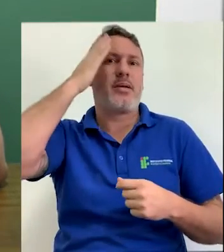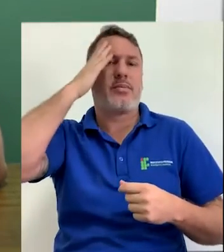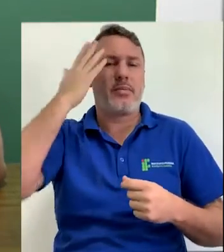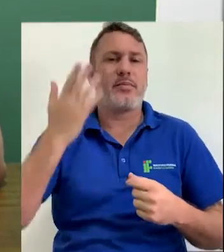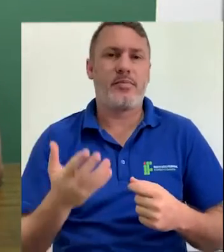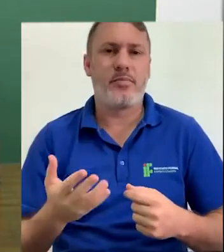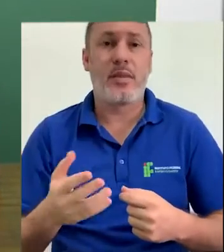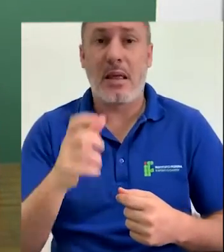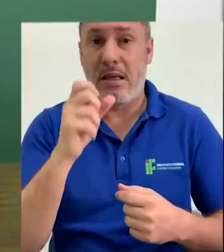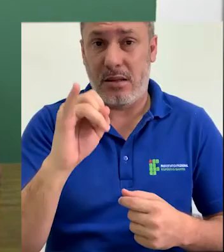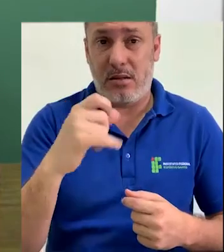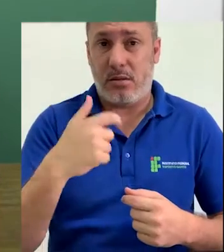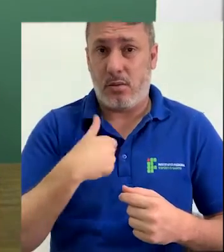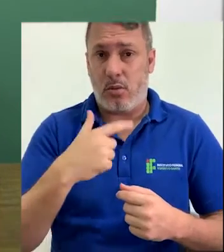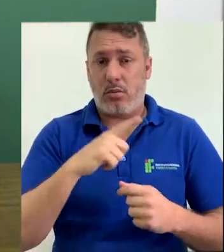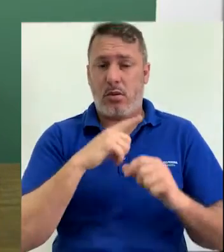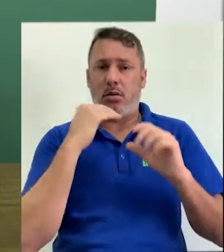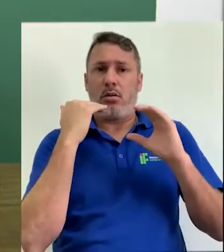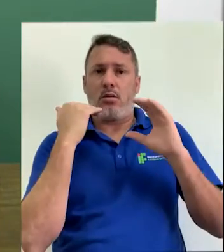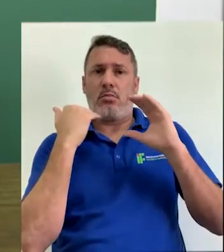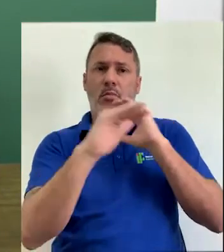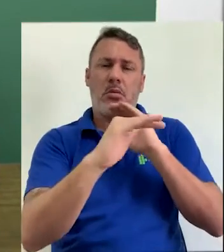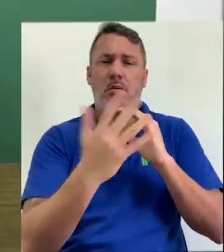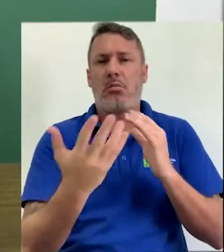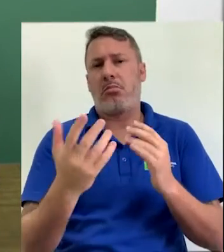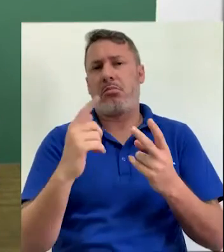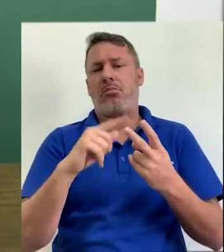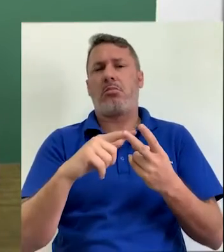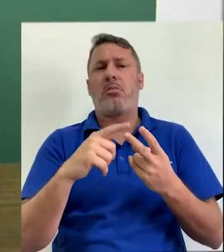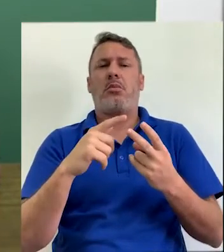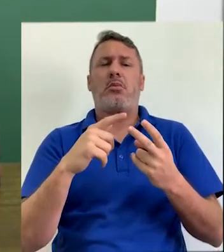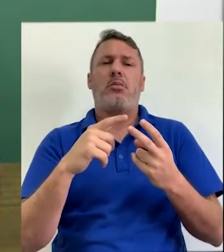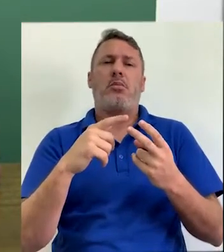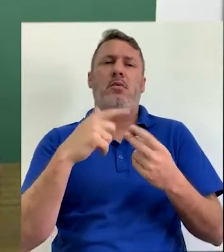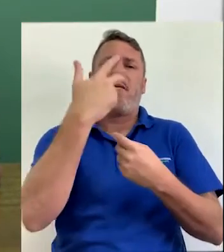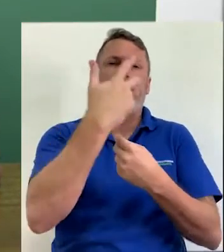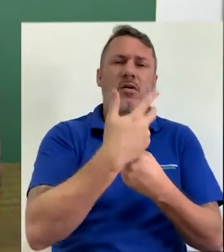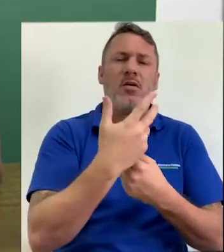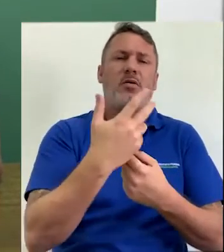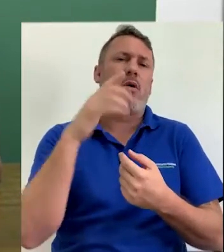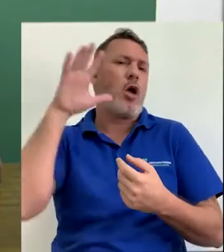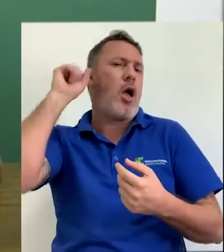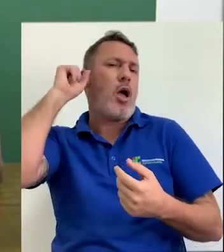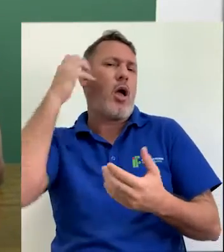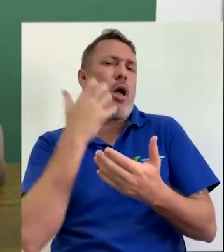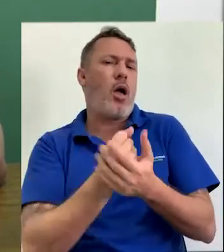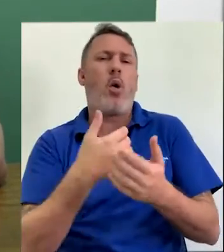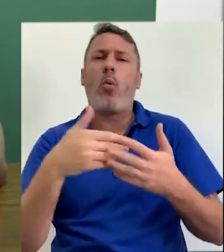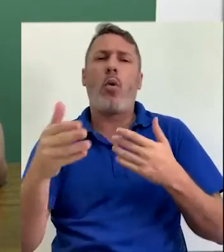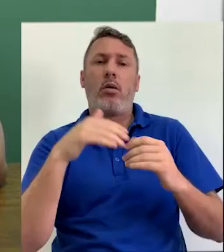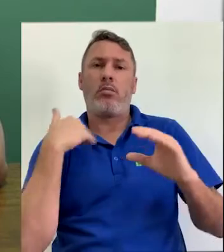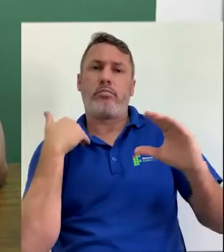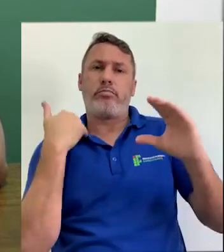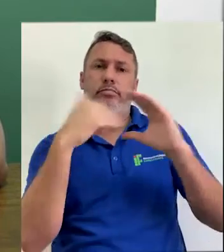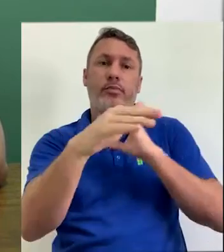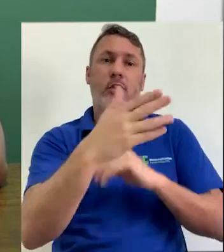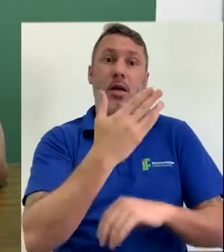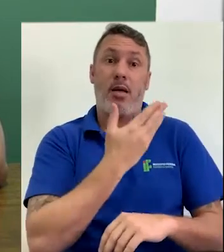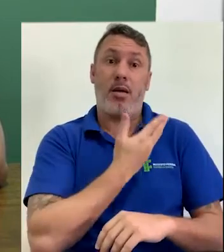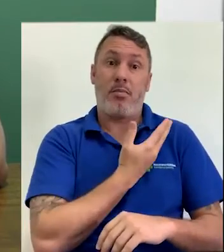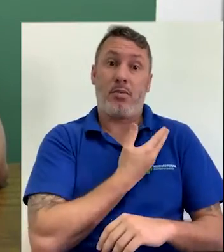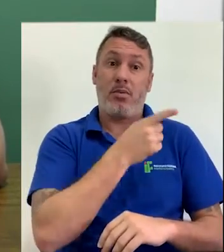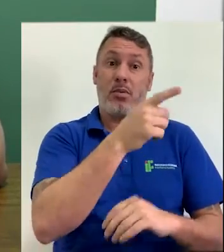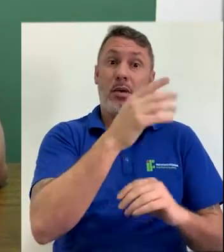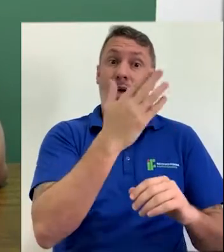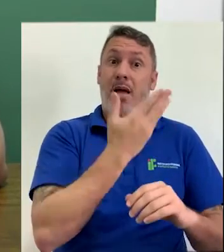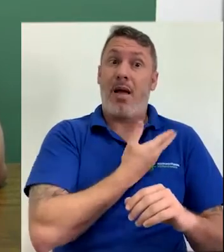Quando eu envio um e-mail ou um áudio para um colega meu e ele me retorna mostrando os